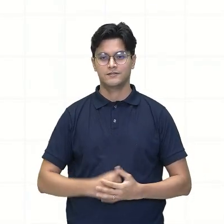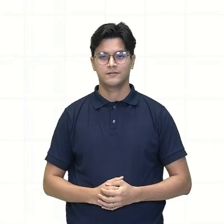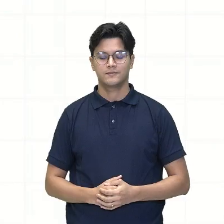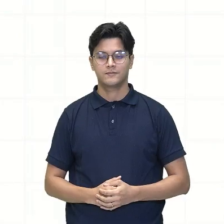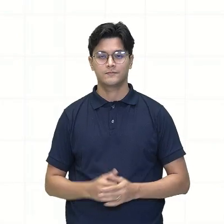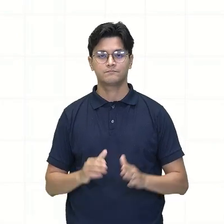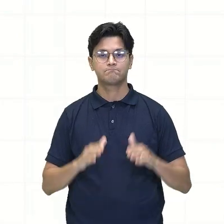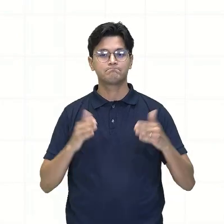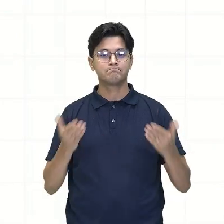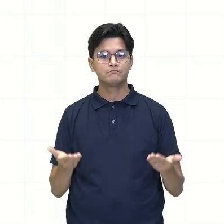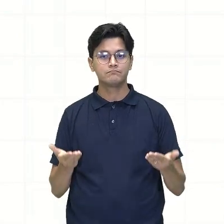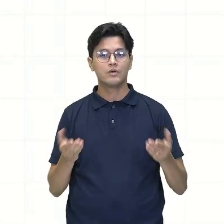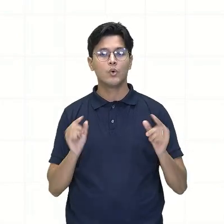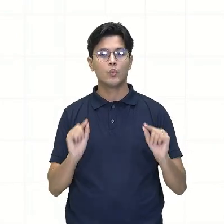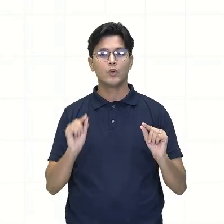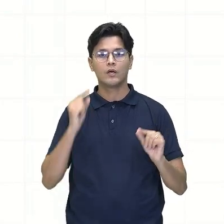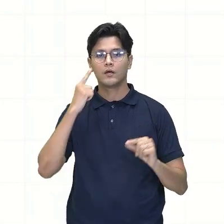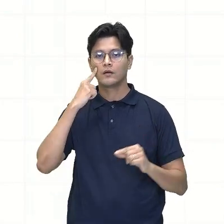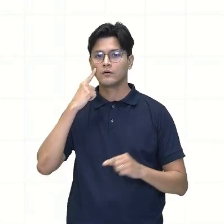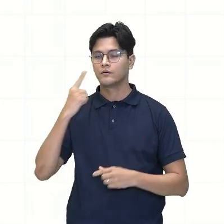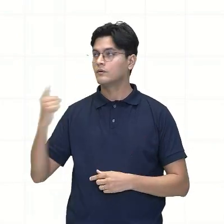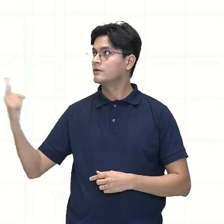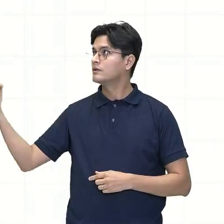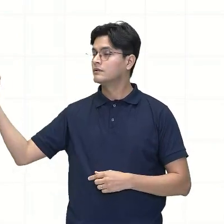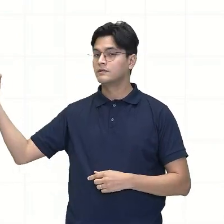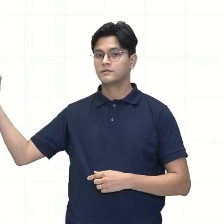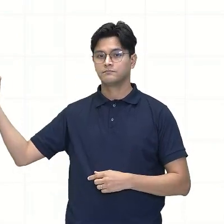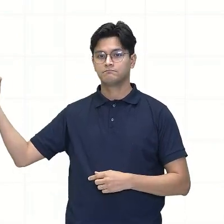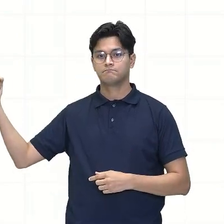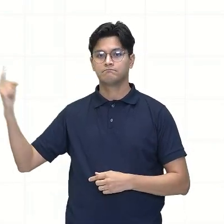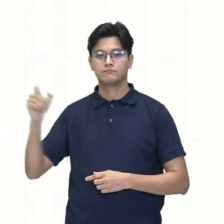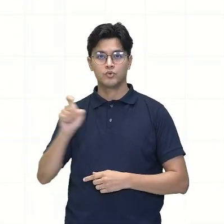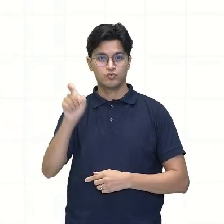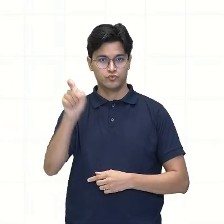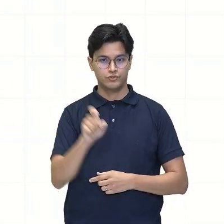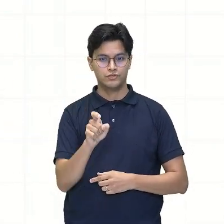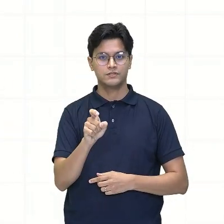Então, nós vamos ter aqui, ó, a medida do x.